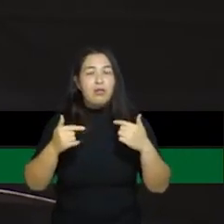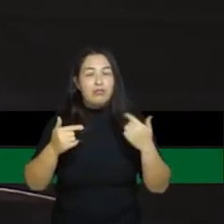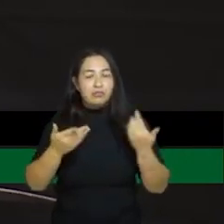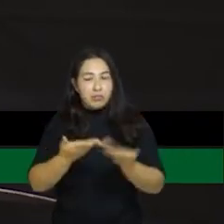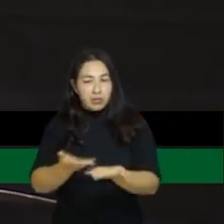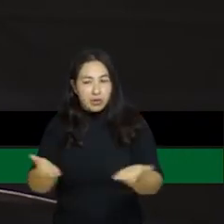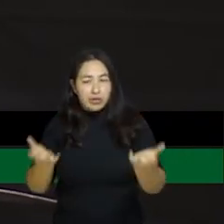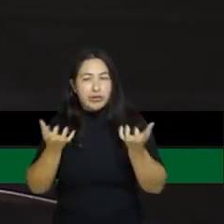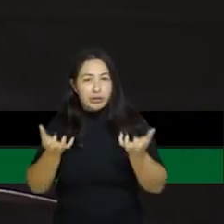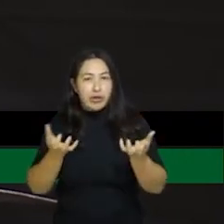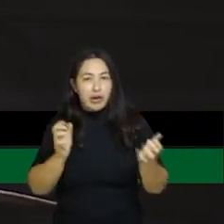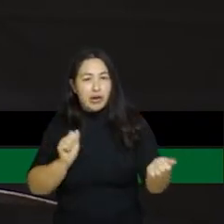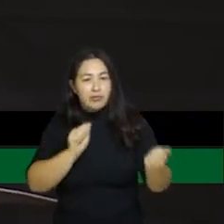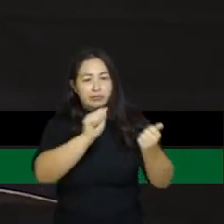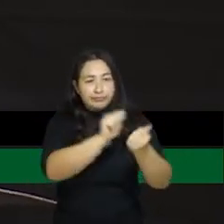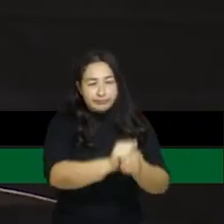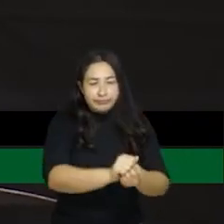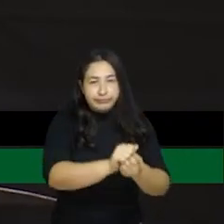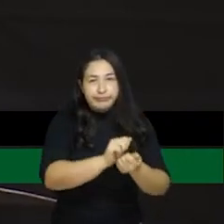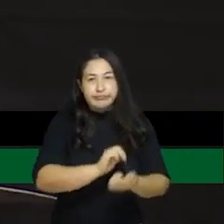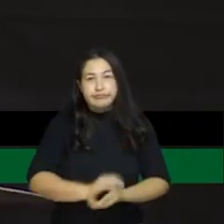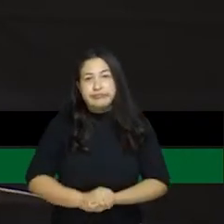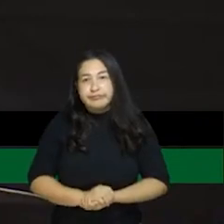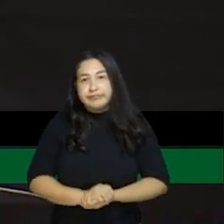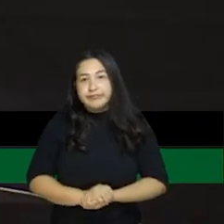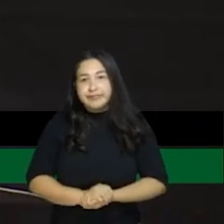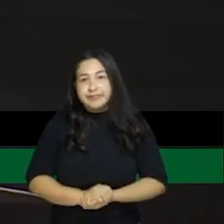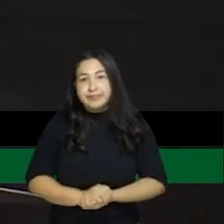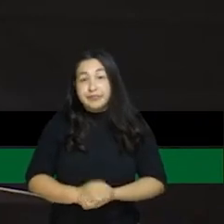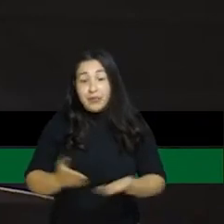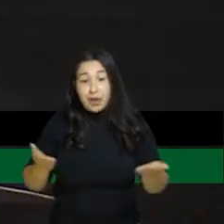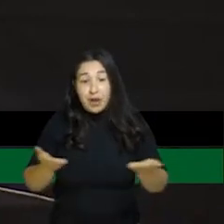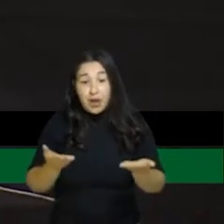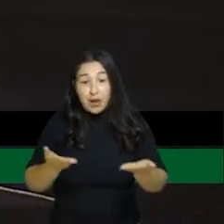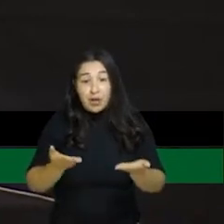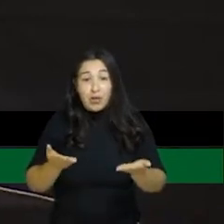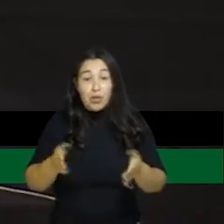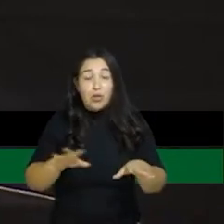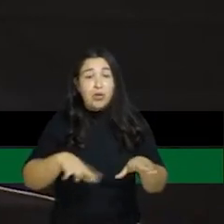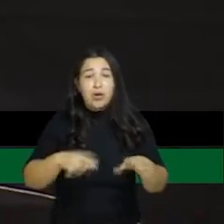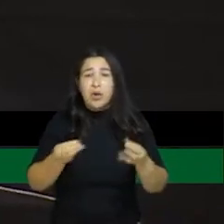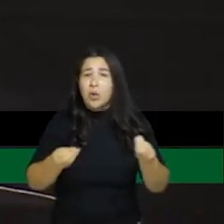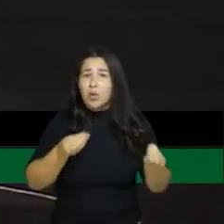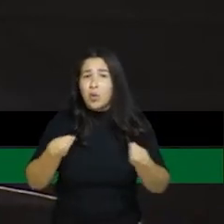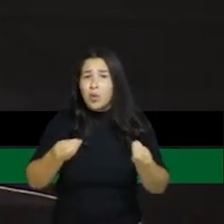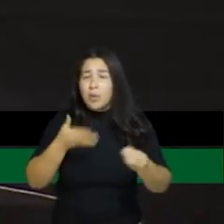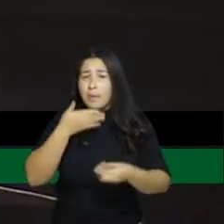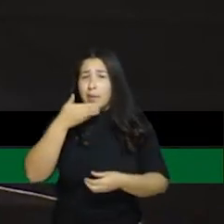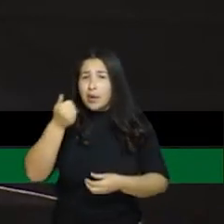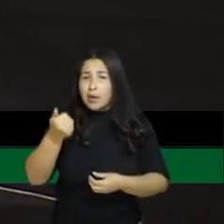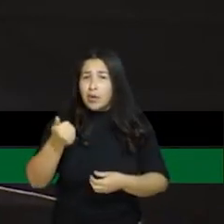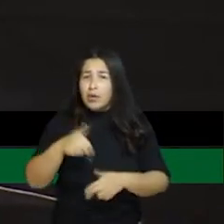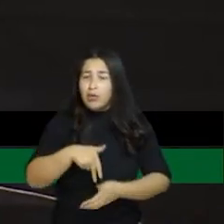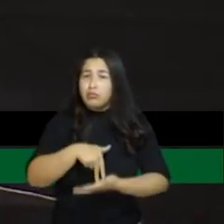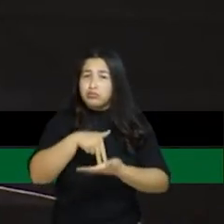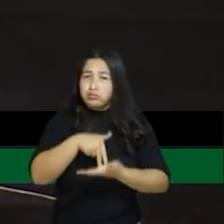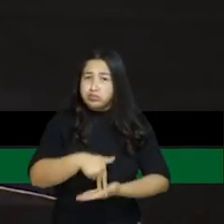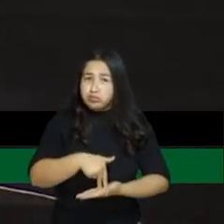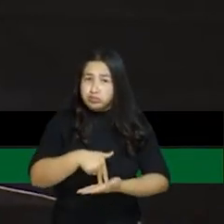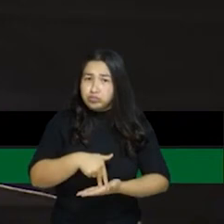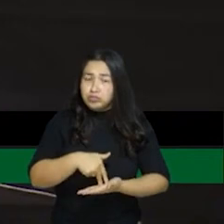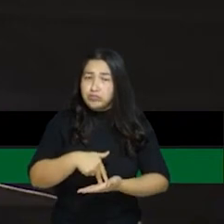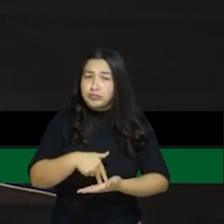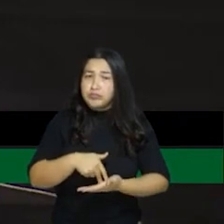estar conosco. Estamos em um momento da entidade onde melhoramos o nosso posicionamento de marca, já